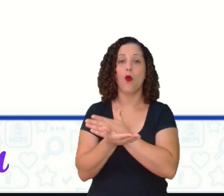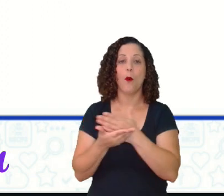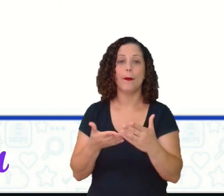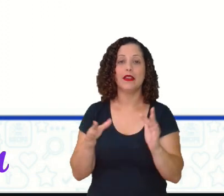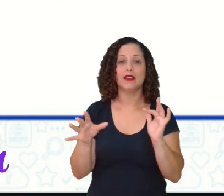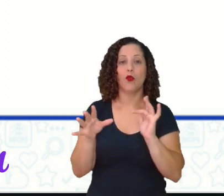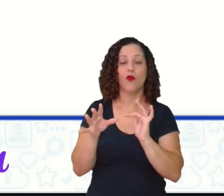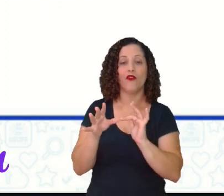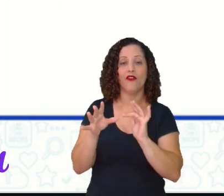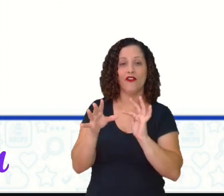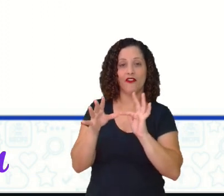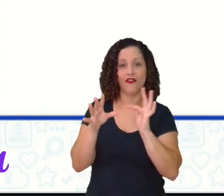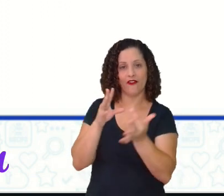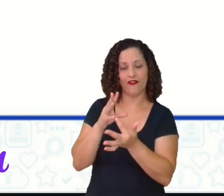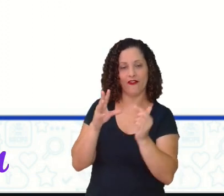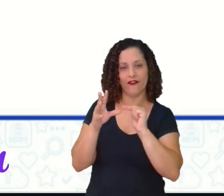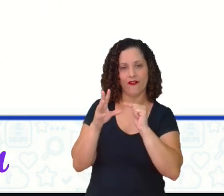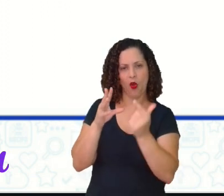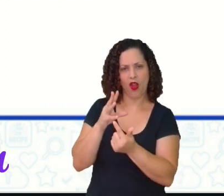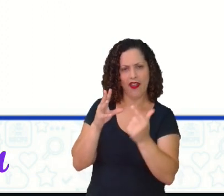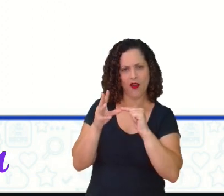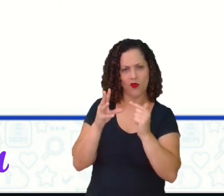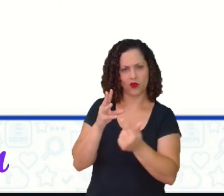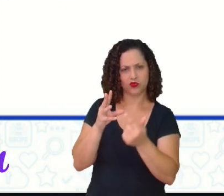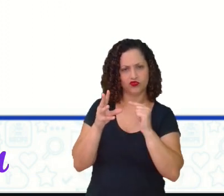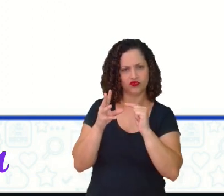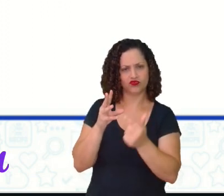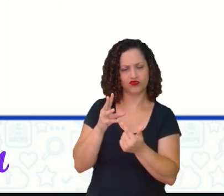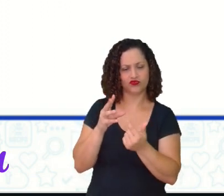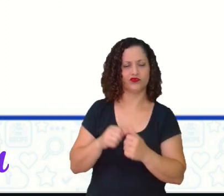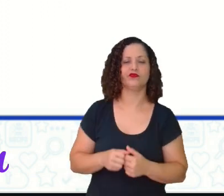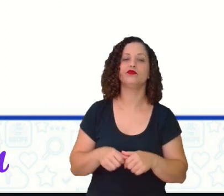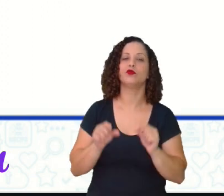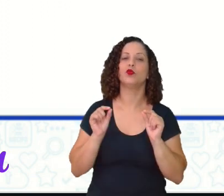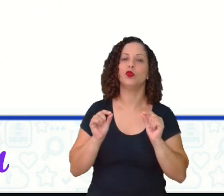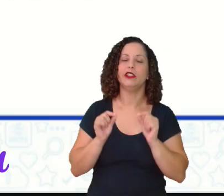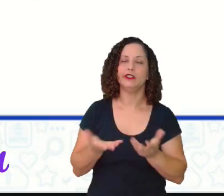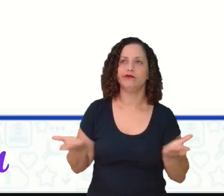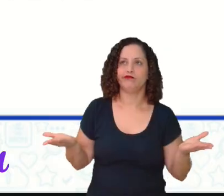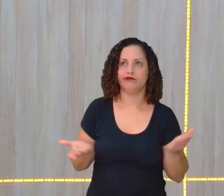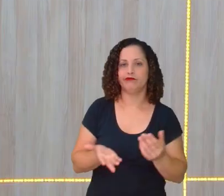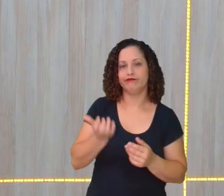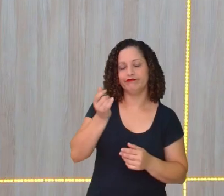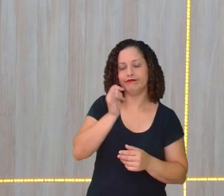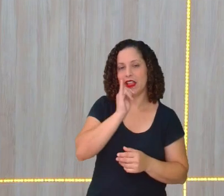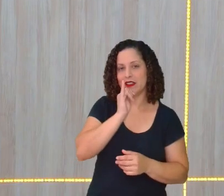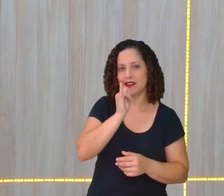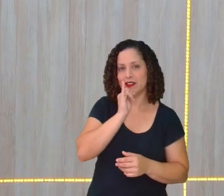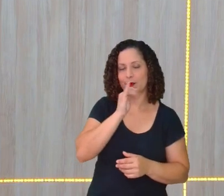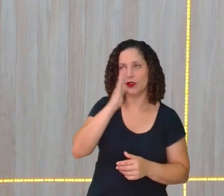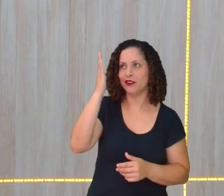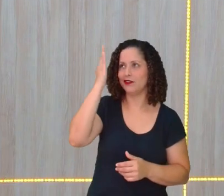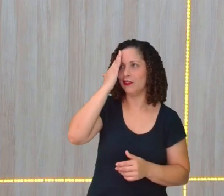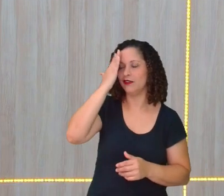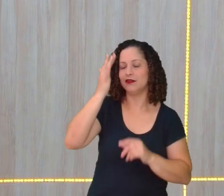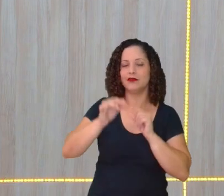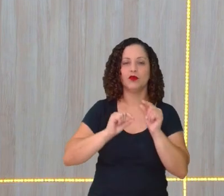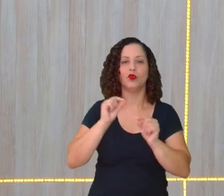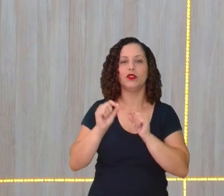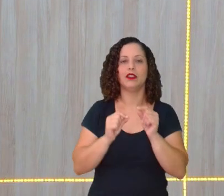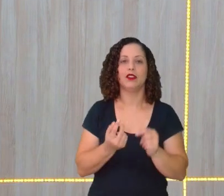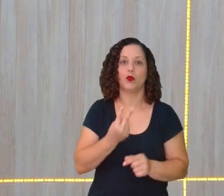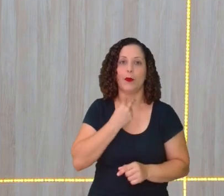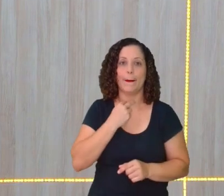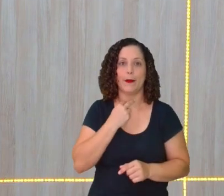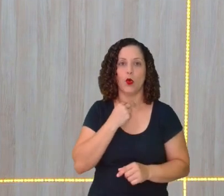vogal. Tá? Exatamente, porque não pode vir, vamos lá, teoricamente, vamos entender assim, que não podem ter